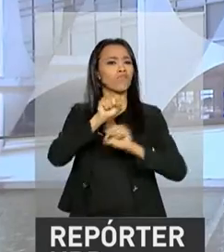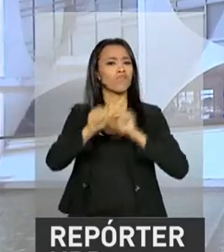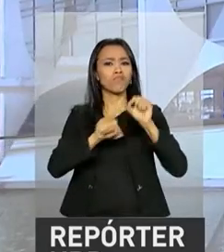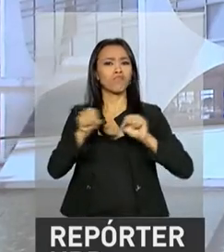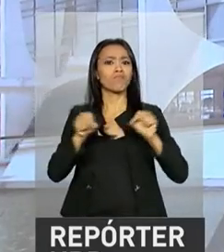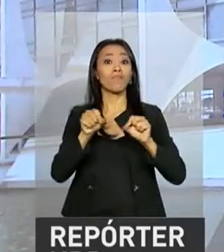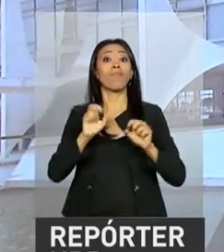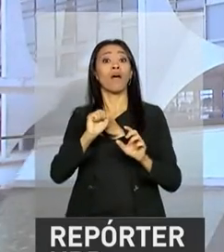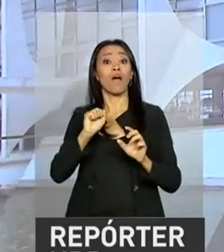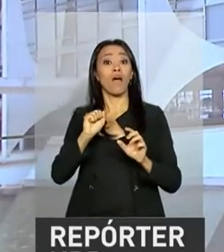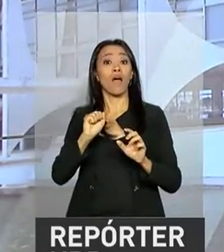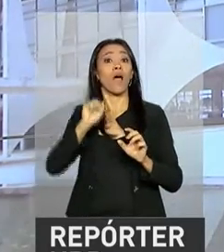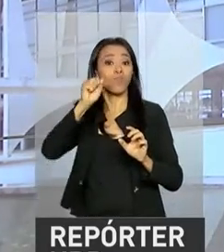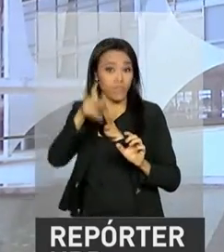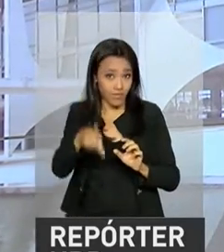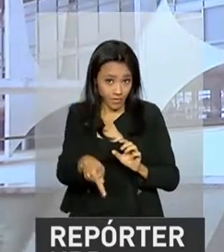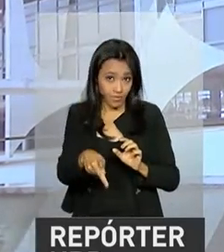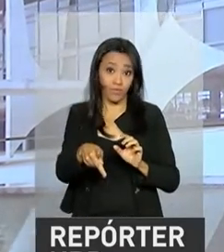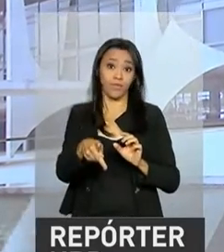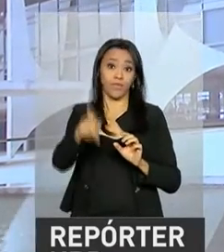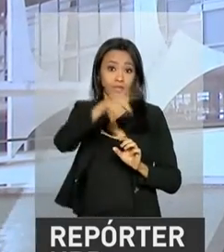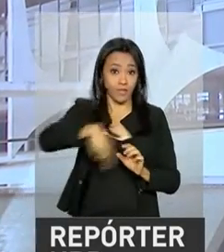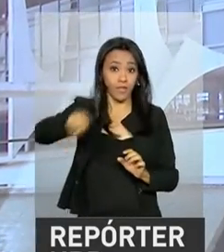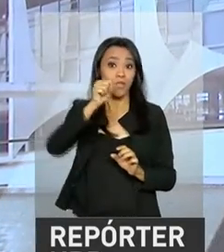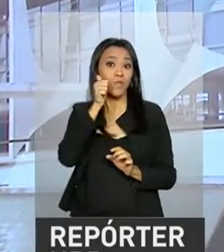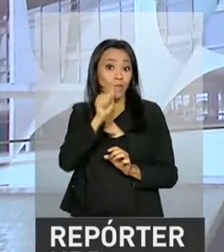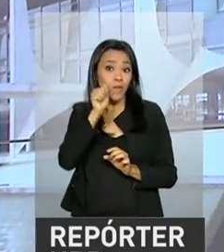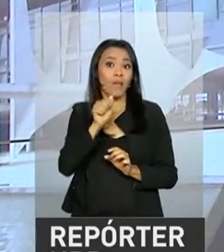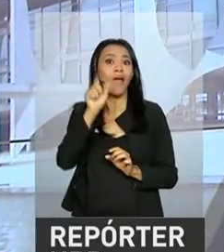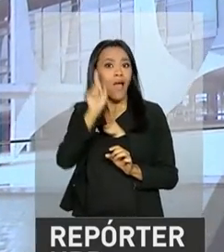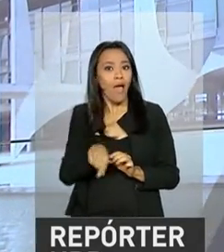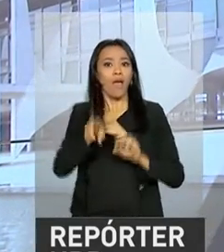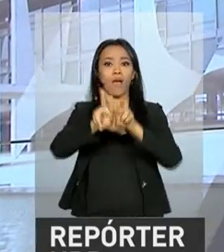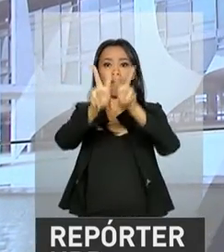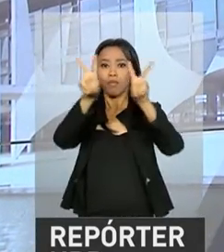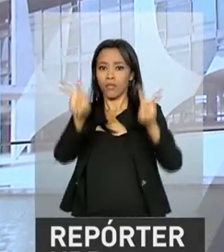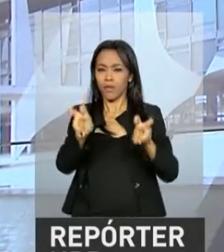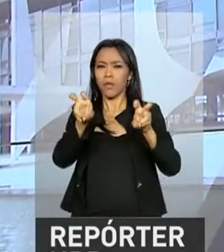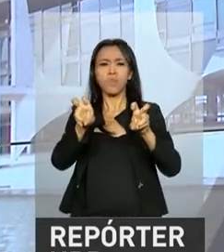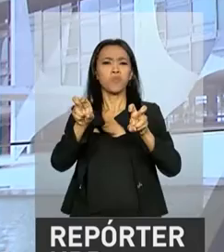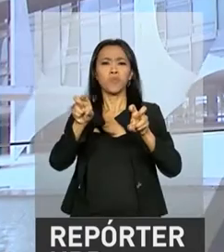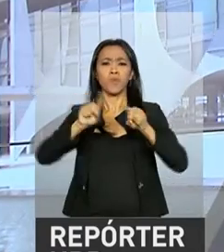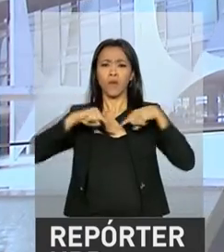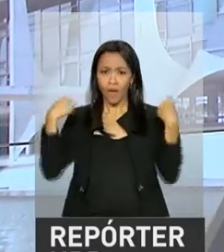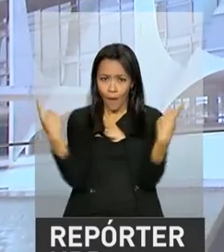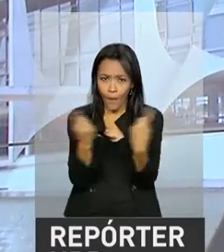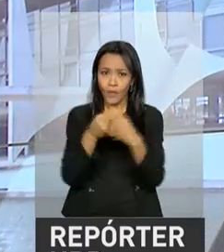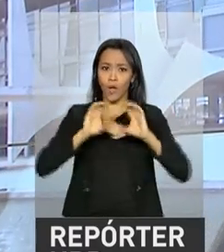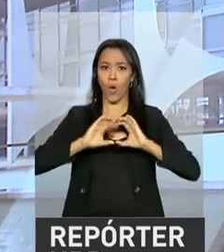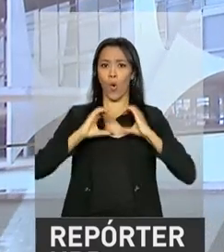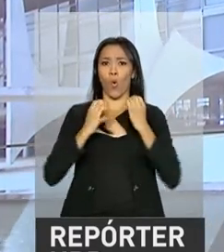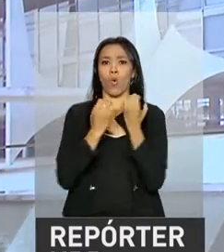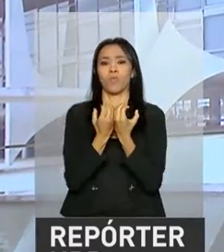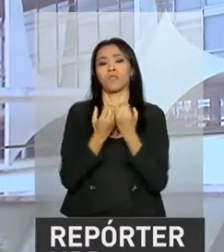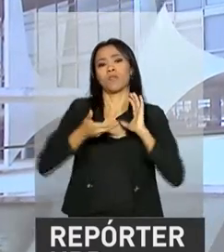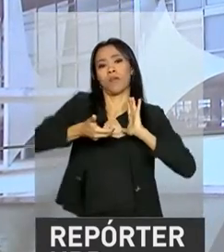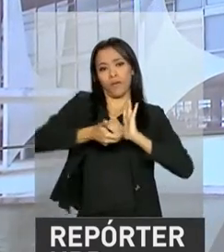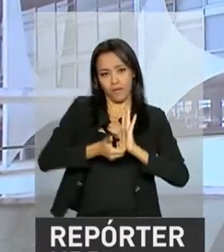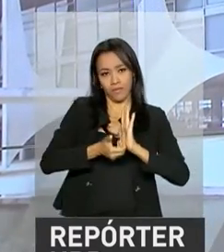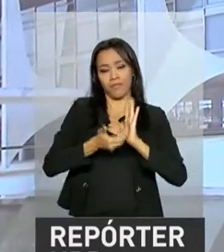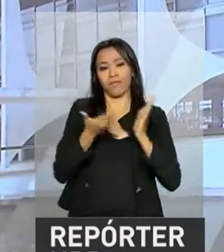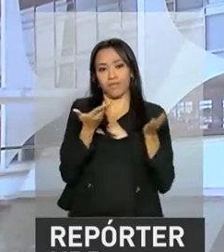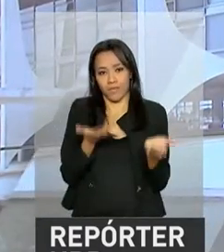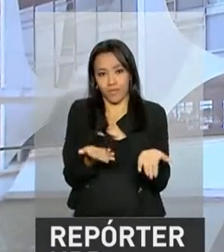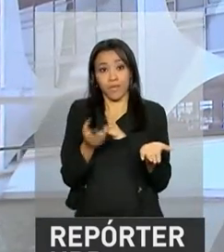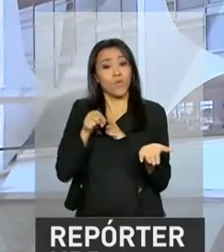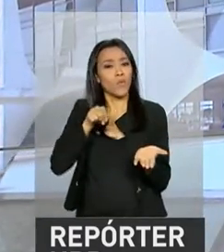a aposentadoria das mulheres foram o tema da reunião da Comissão da Câmara dos